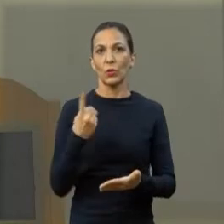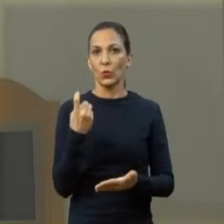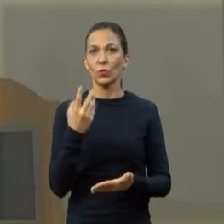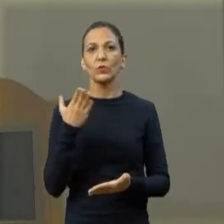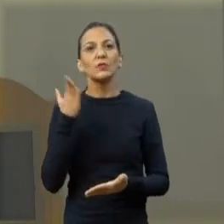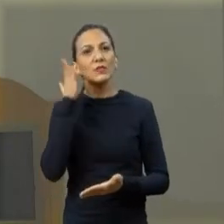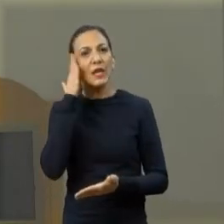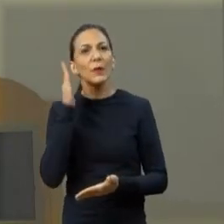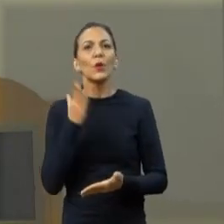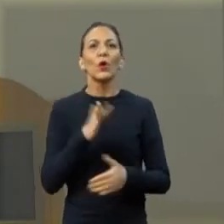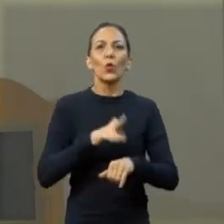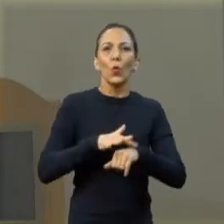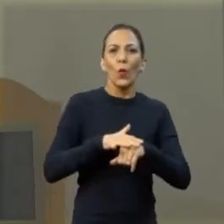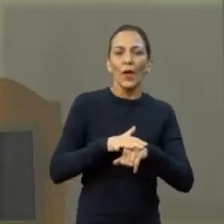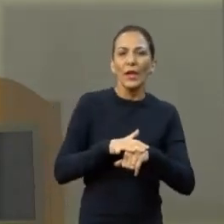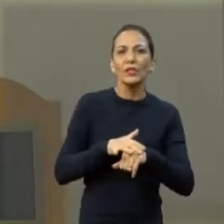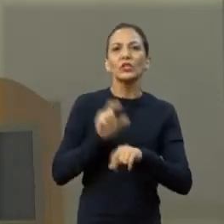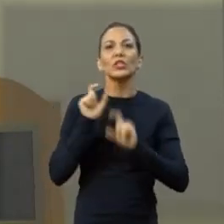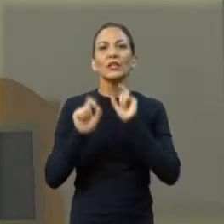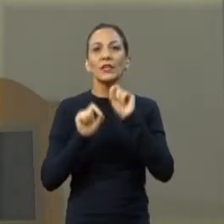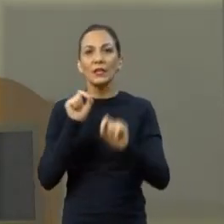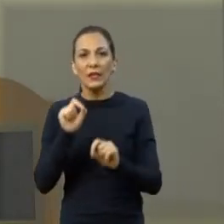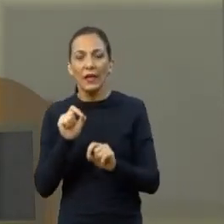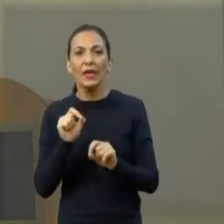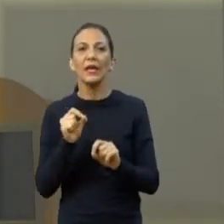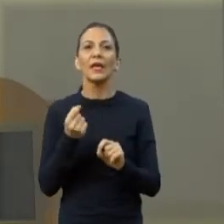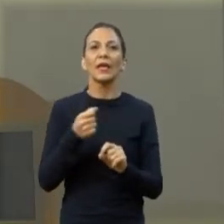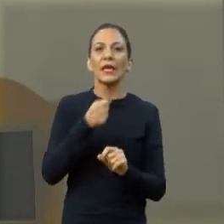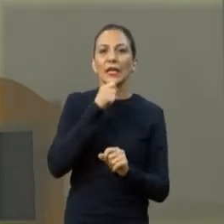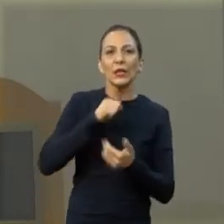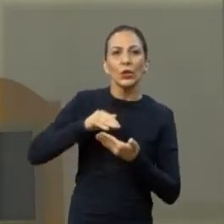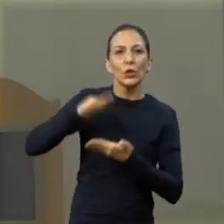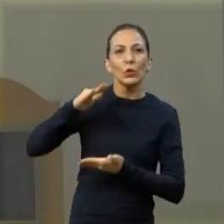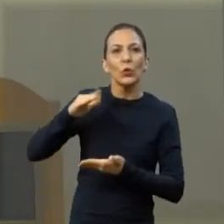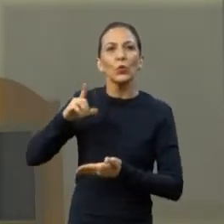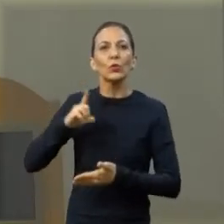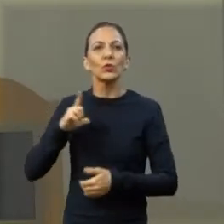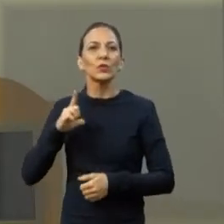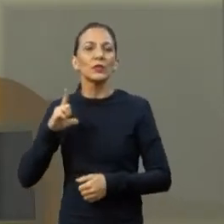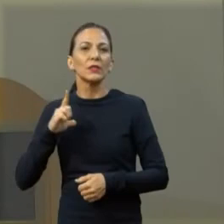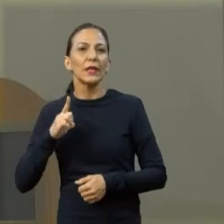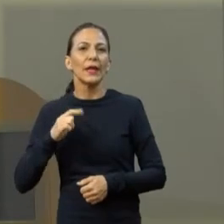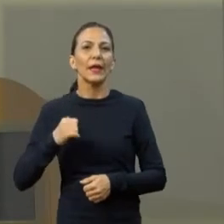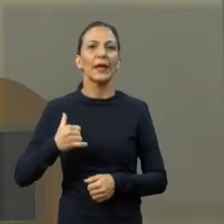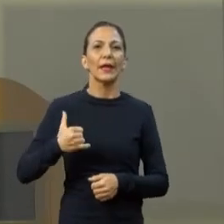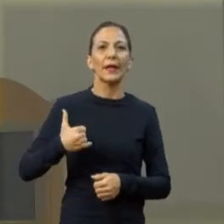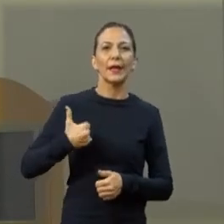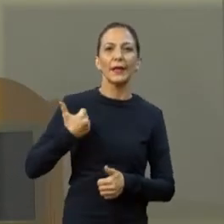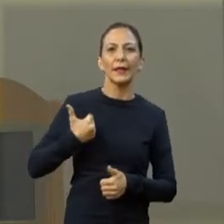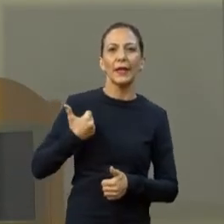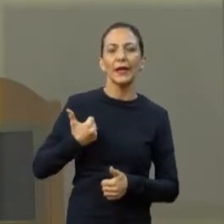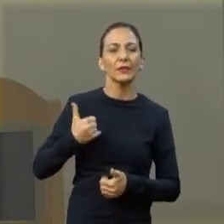doente Quem é idoso quem está gestante quem tem algum tipo de deficiência